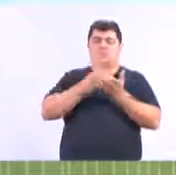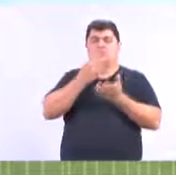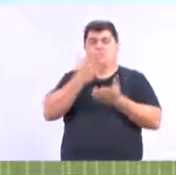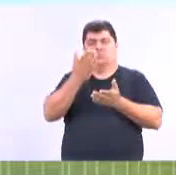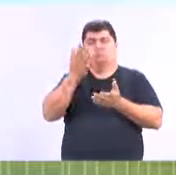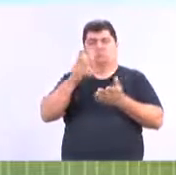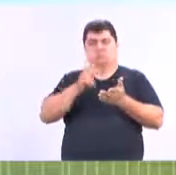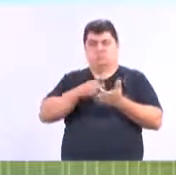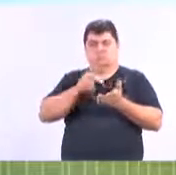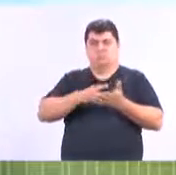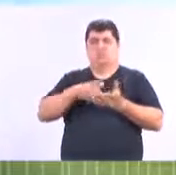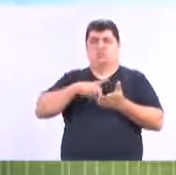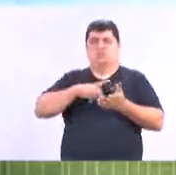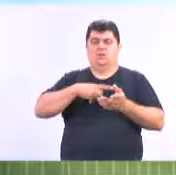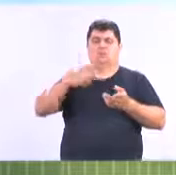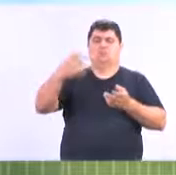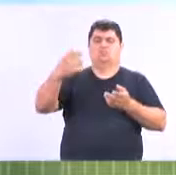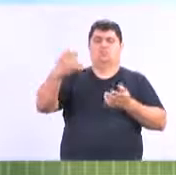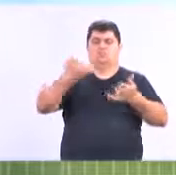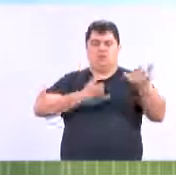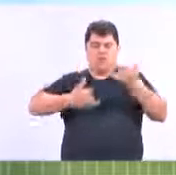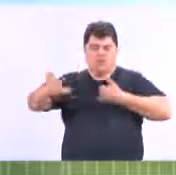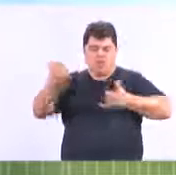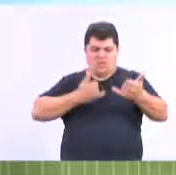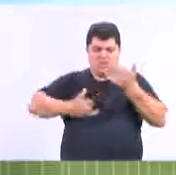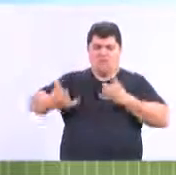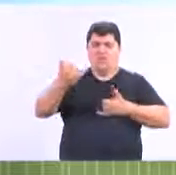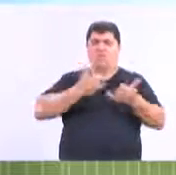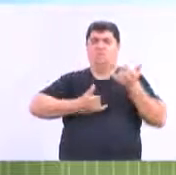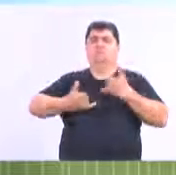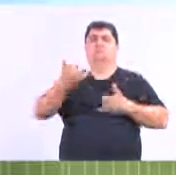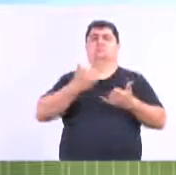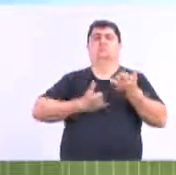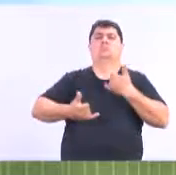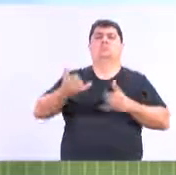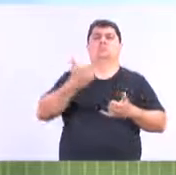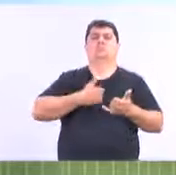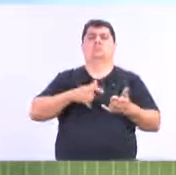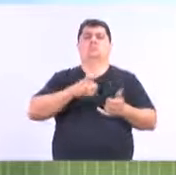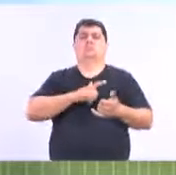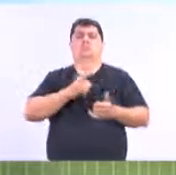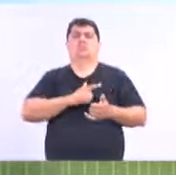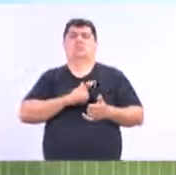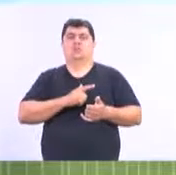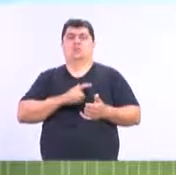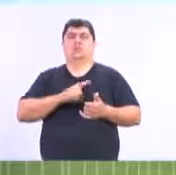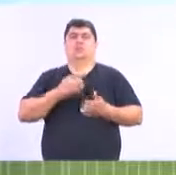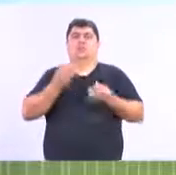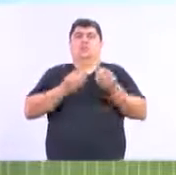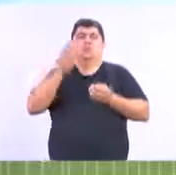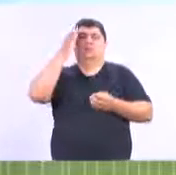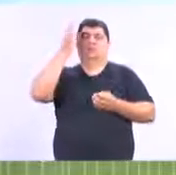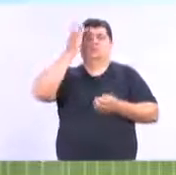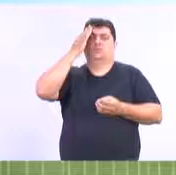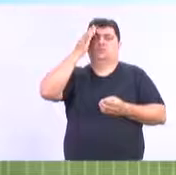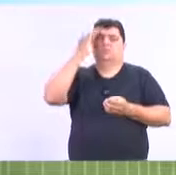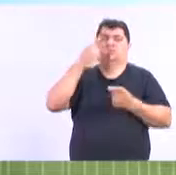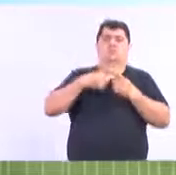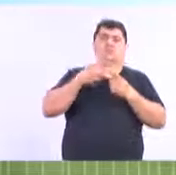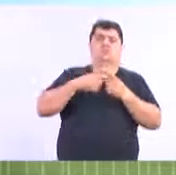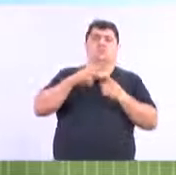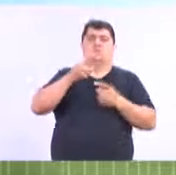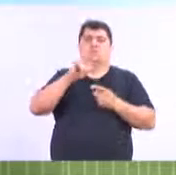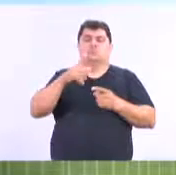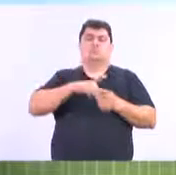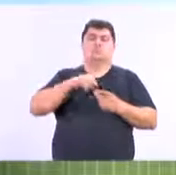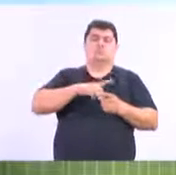que vocês tragam para nós essa informação, o que vocês entenderam, para a gente tocando em